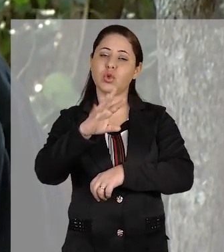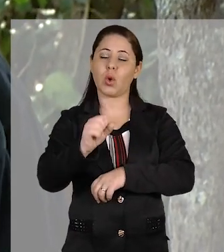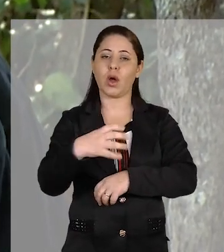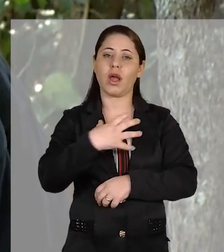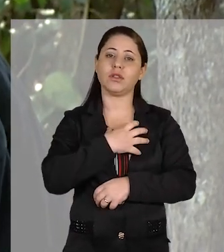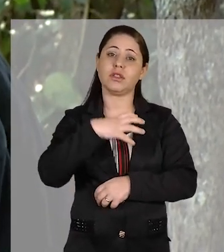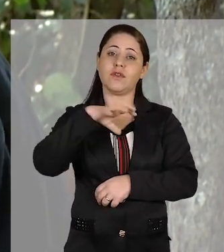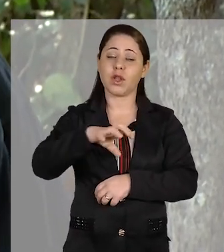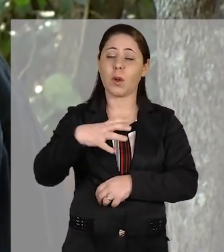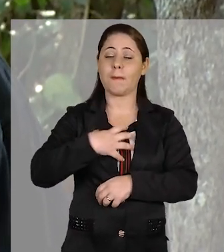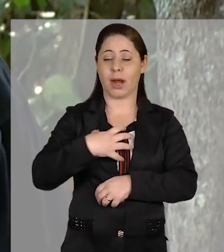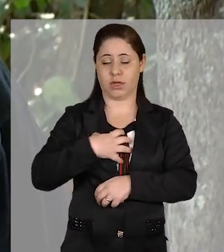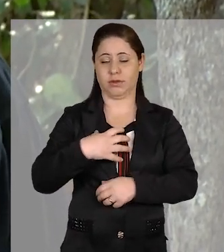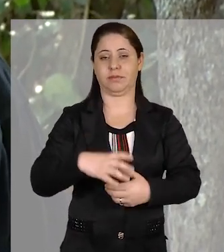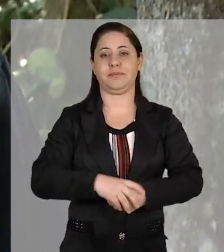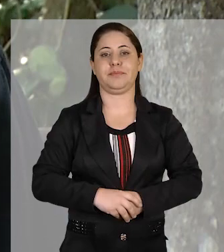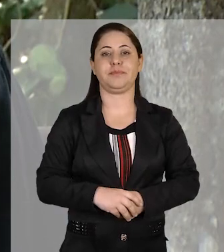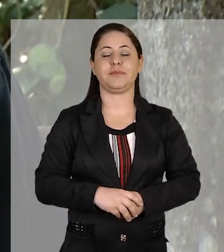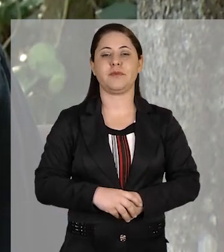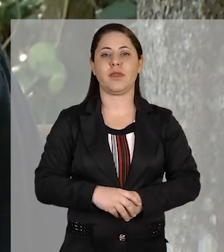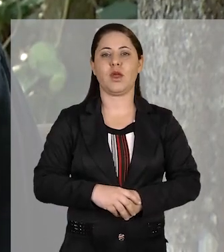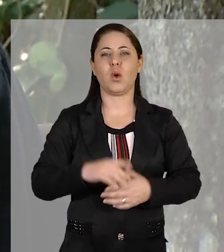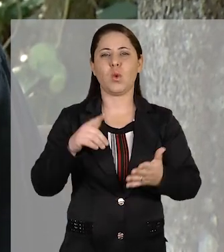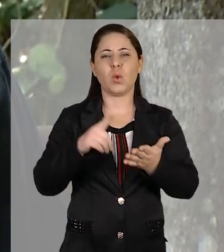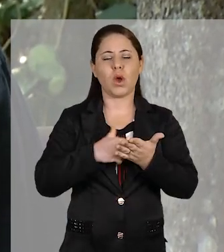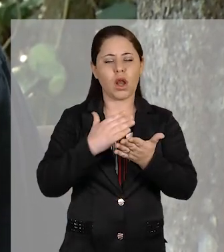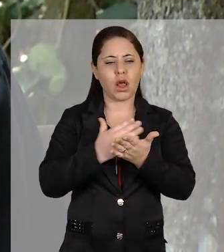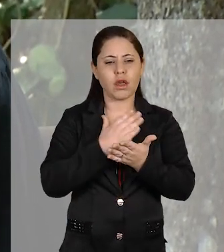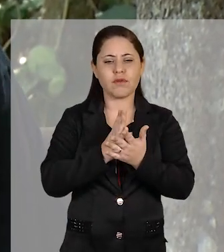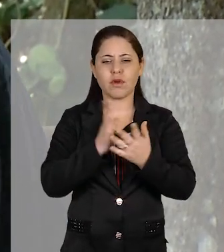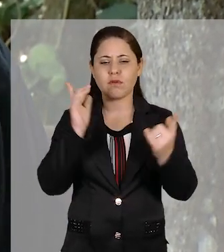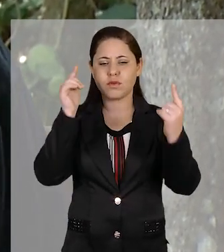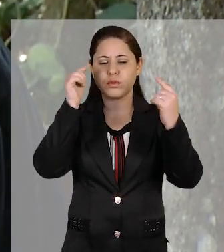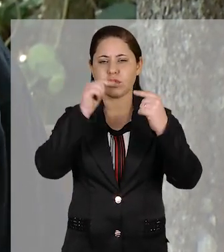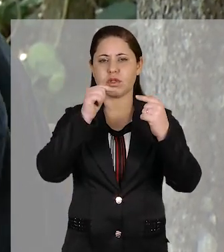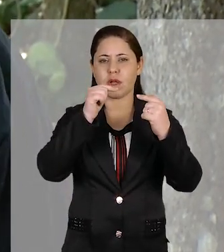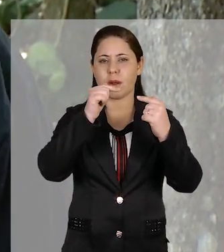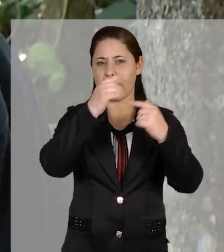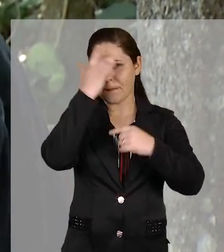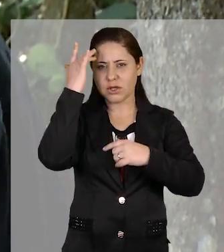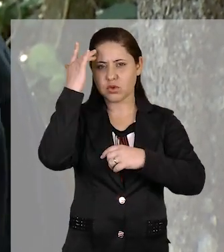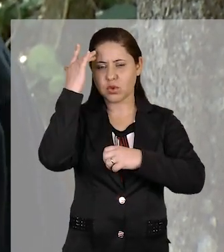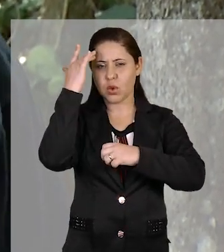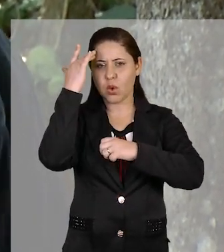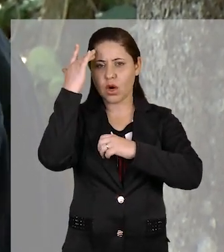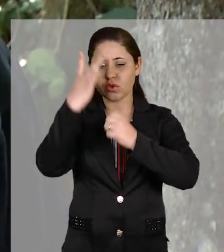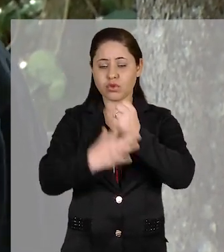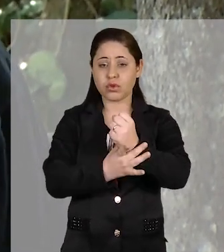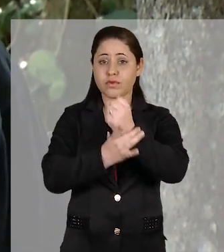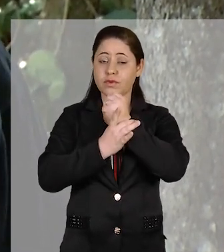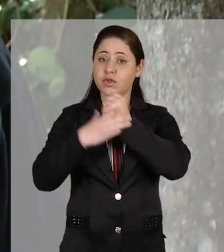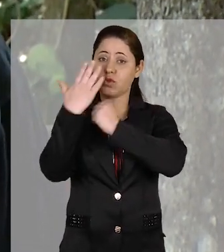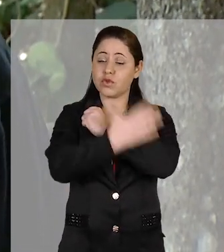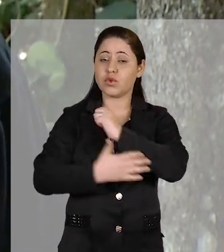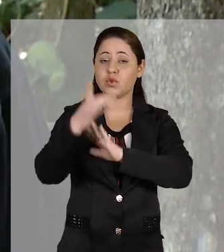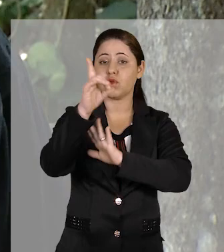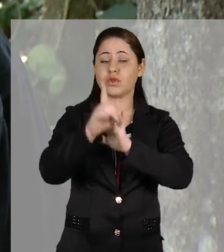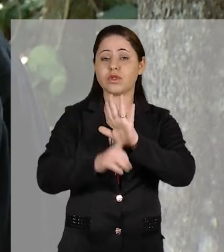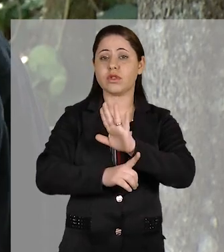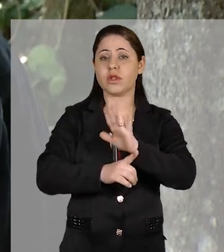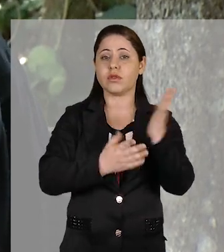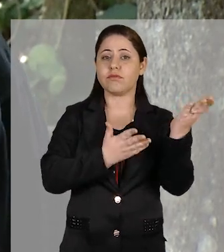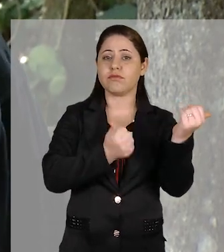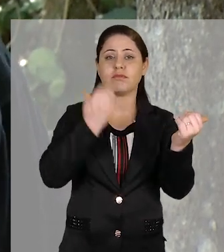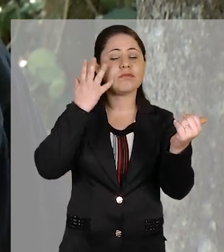Ato Infracional, Teoria e Prática. A obra é voltada para aquelas pessoas que defendem os direitos das crianças e dos adolescentes